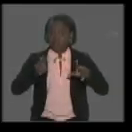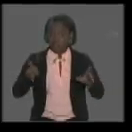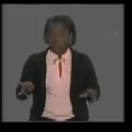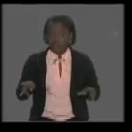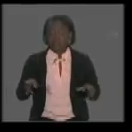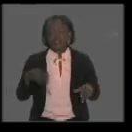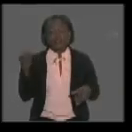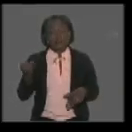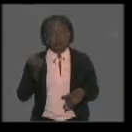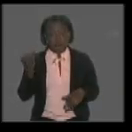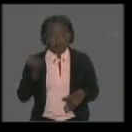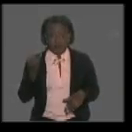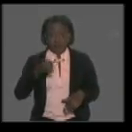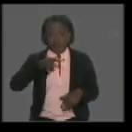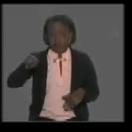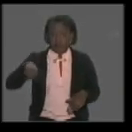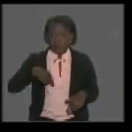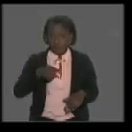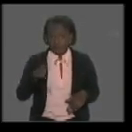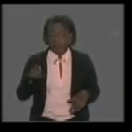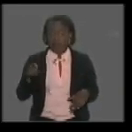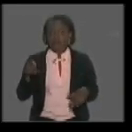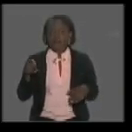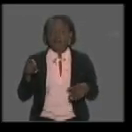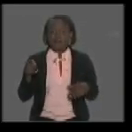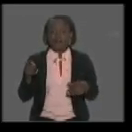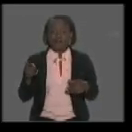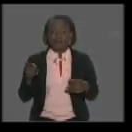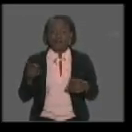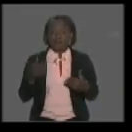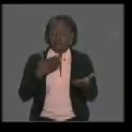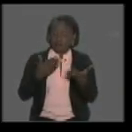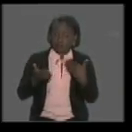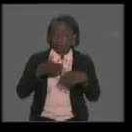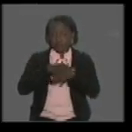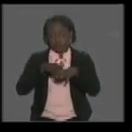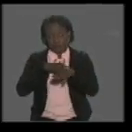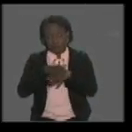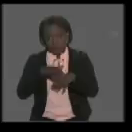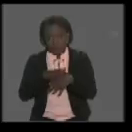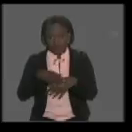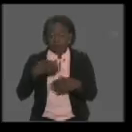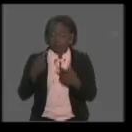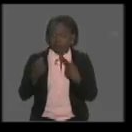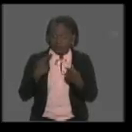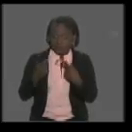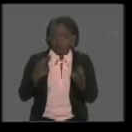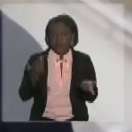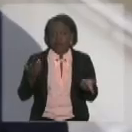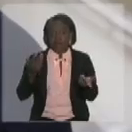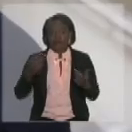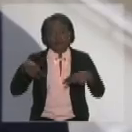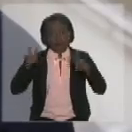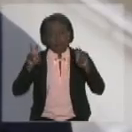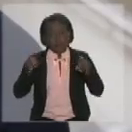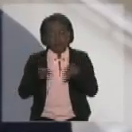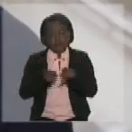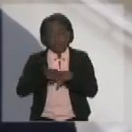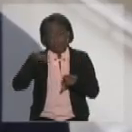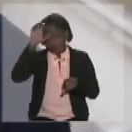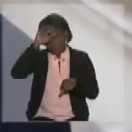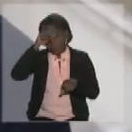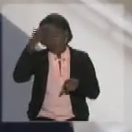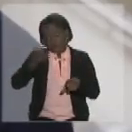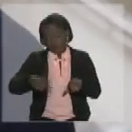diferentes. E é importante que a gente converse sobre isso, debata sobre isso e aprenda cada